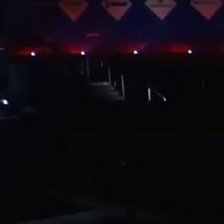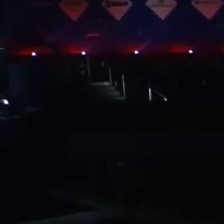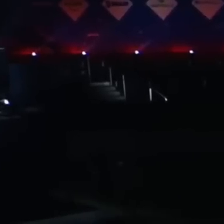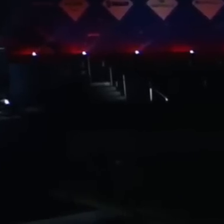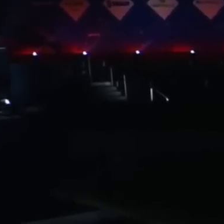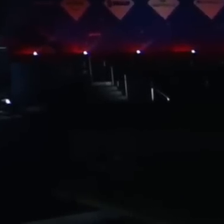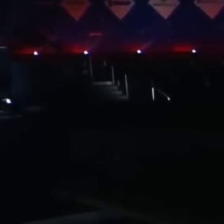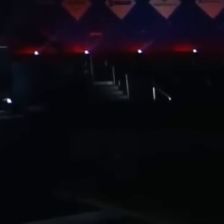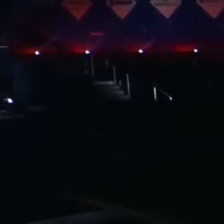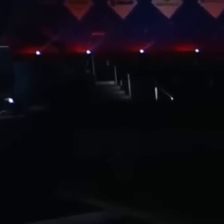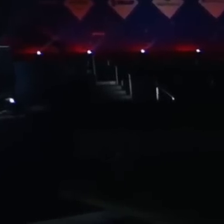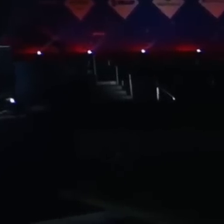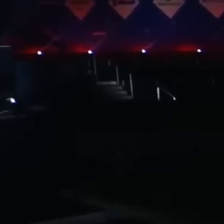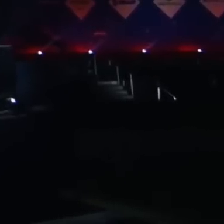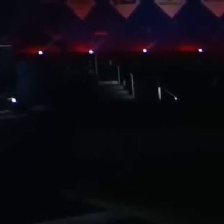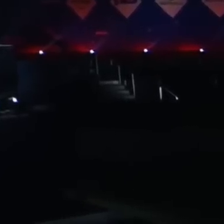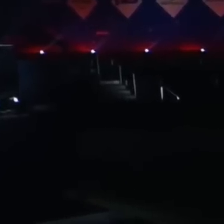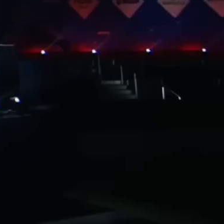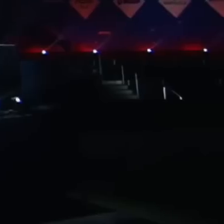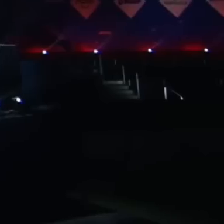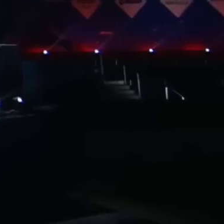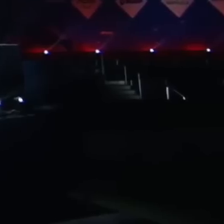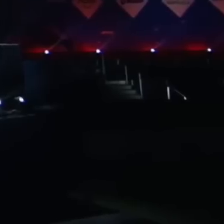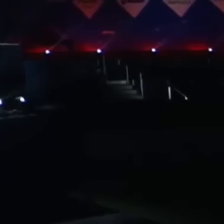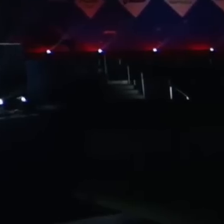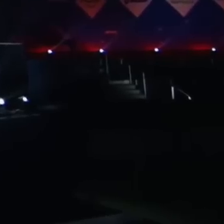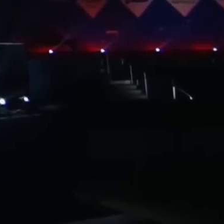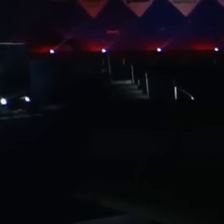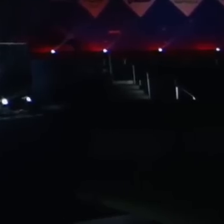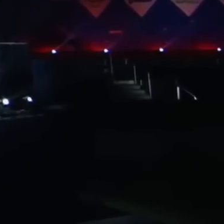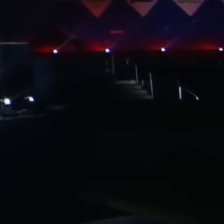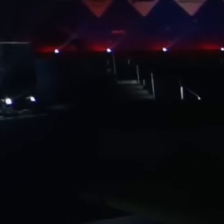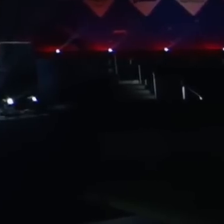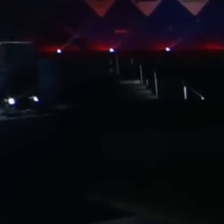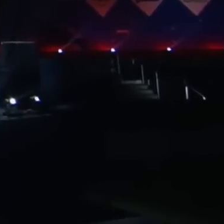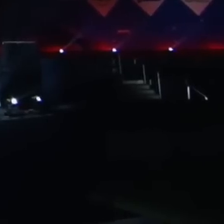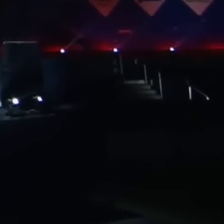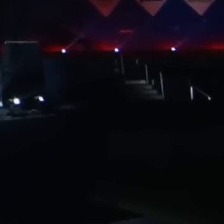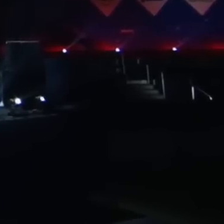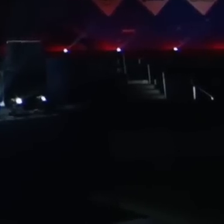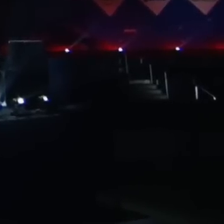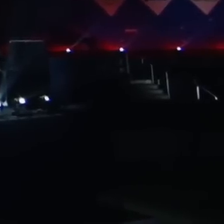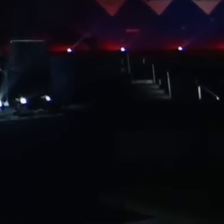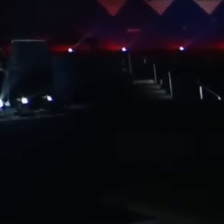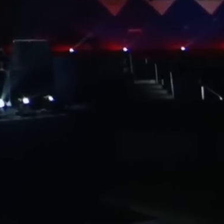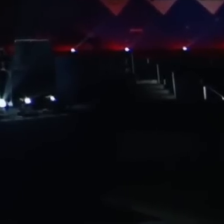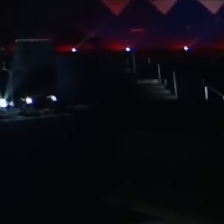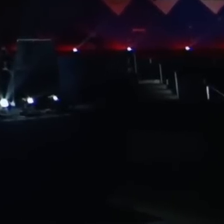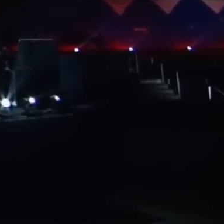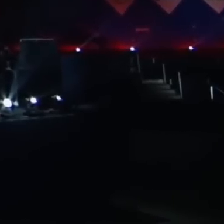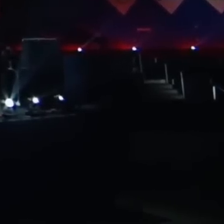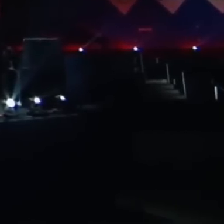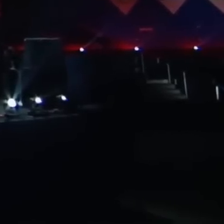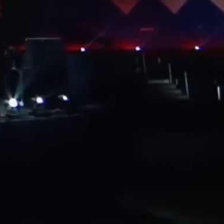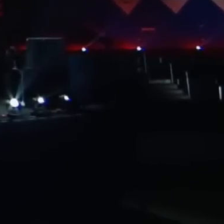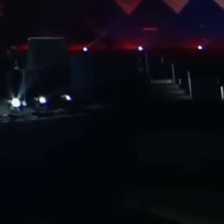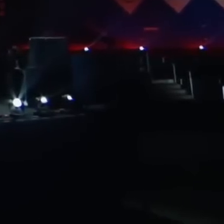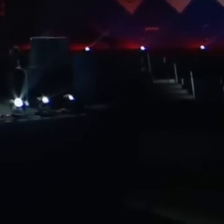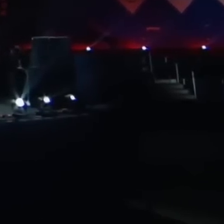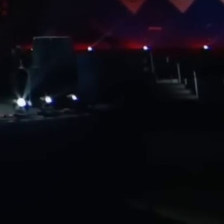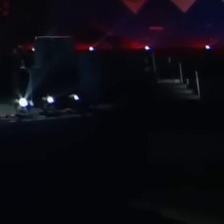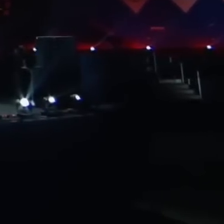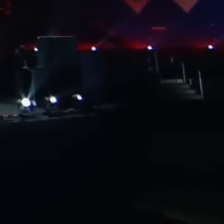orar, depois, olha quem está aqui para adorar o Senhor junto conosco, olha aqui.